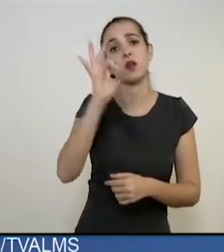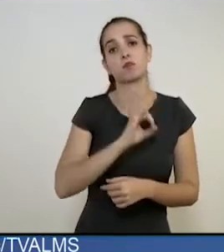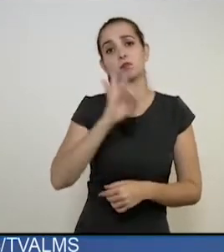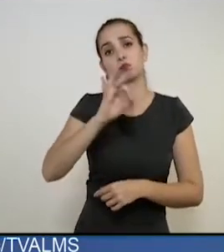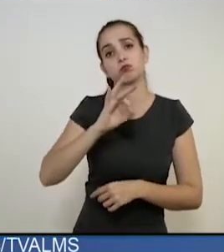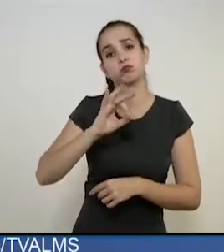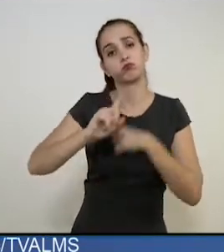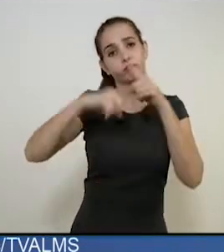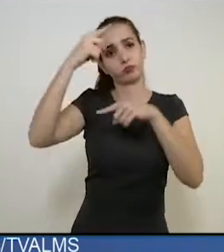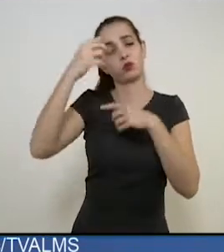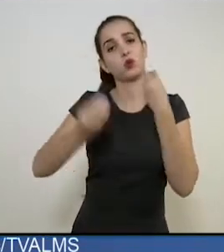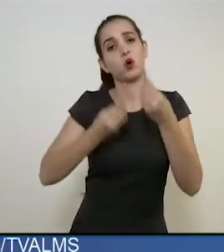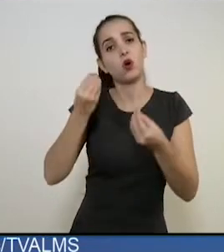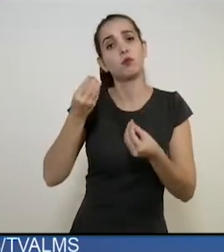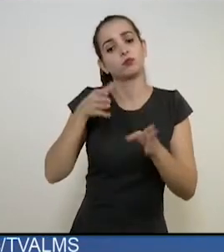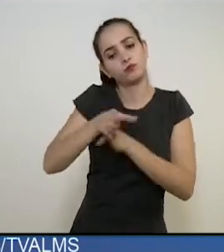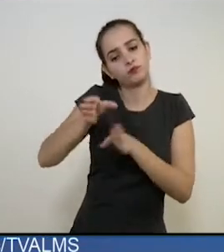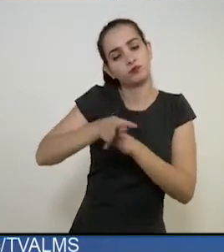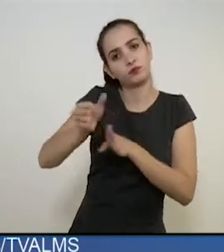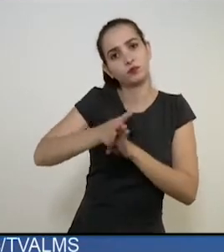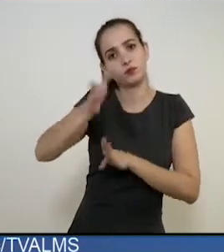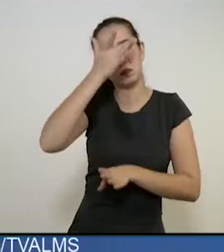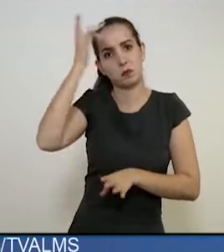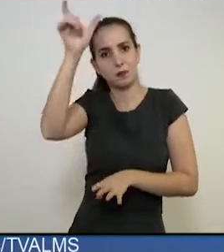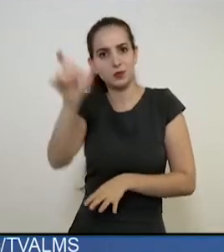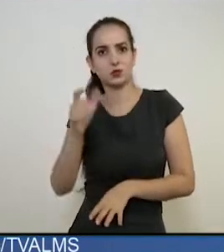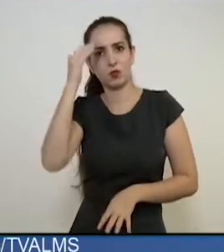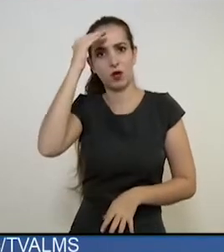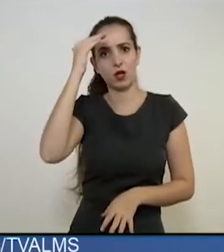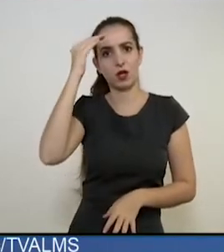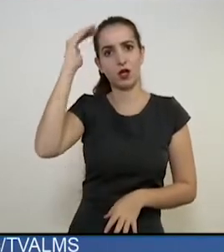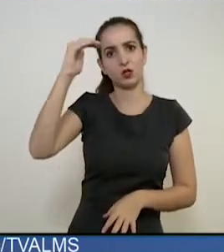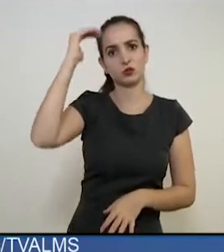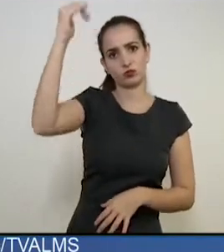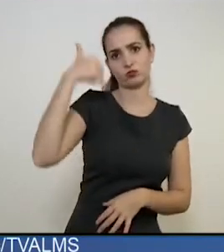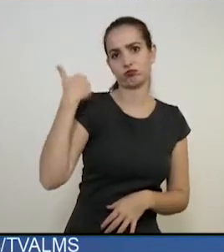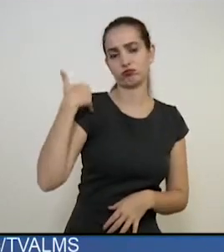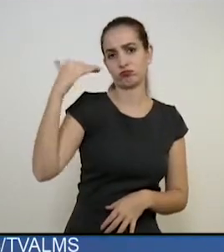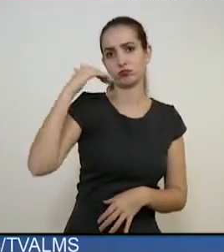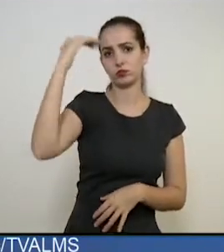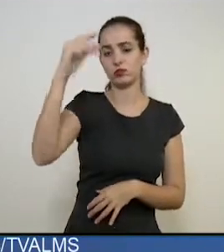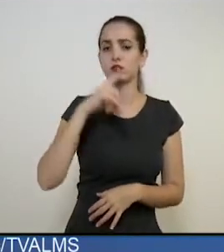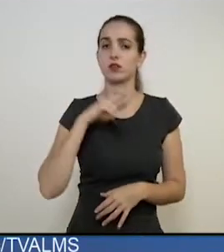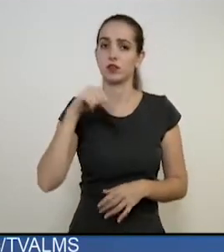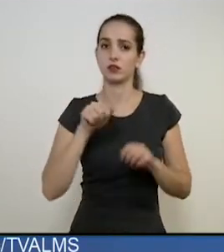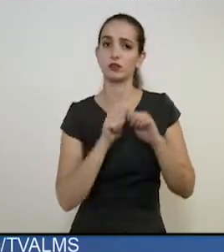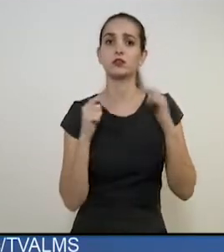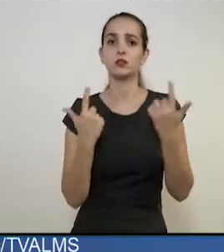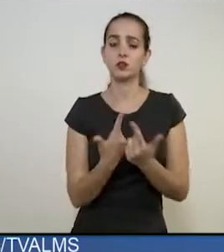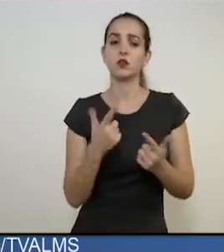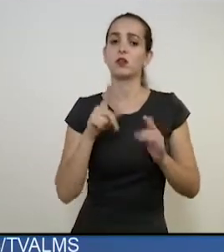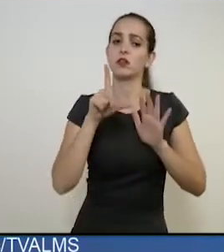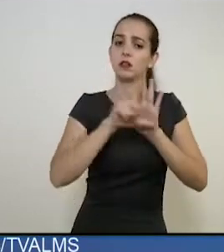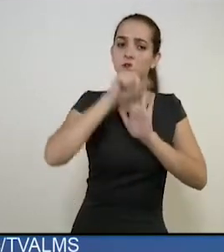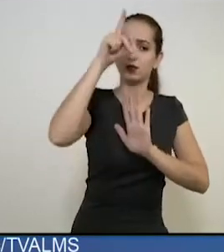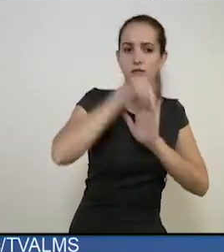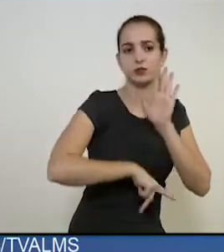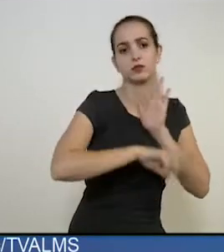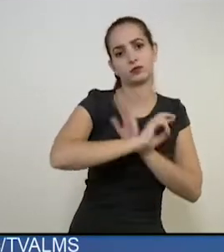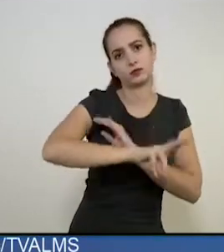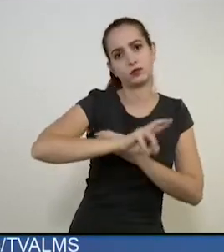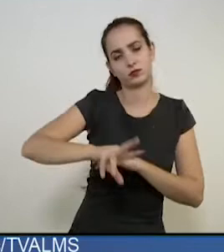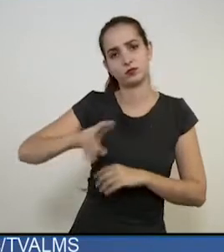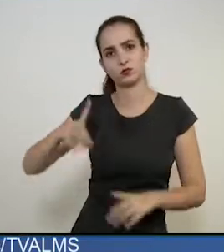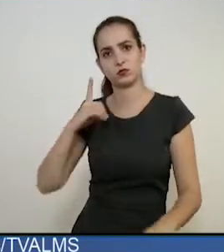você conscientizar uma pessoa adulta. E aí vem esta casa com vários projetos de leis que vêm ao encontro dessa